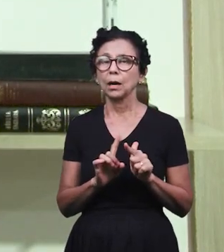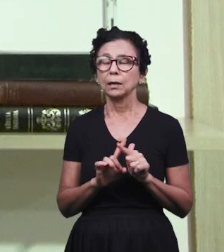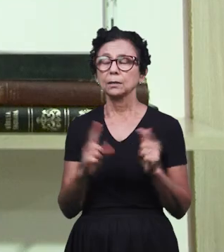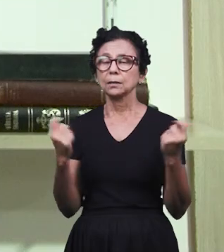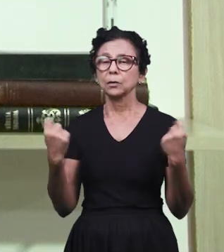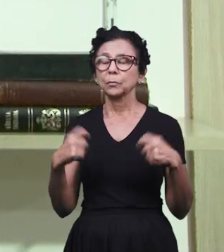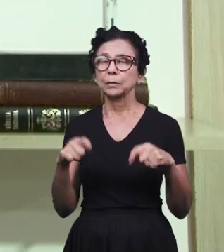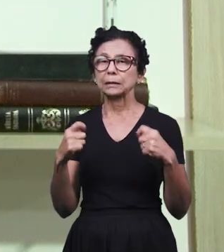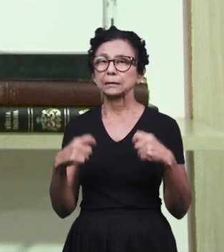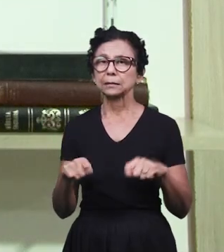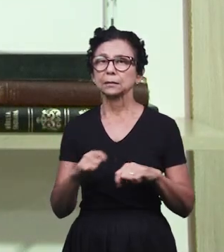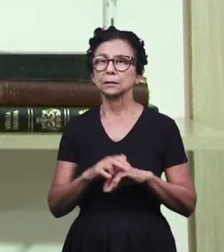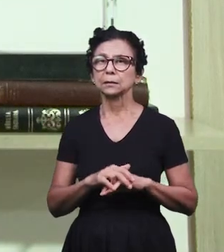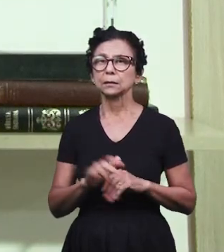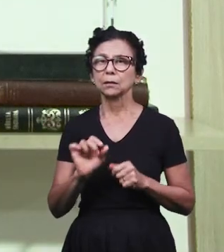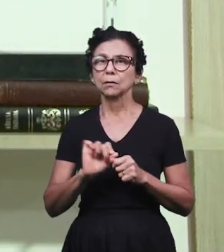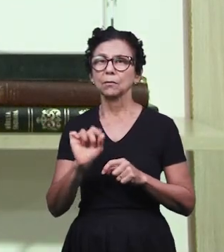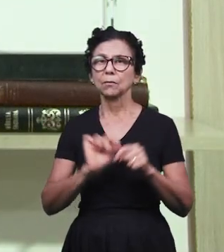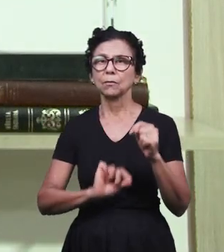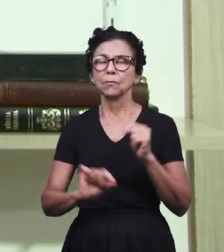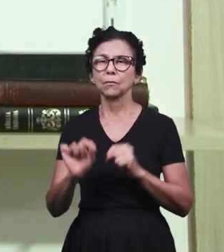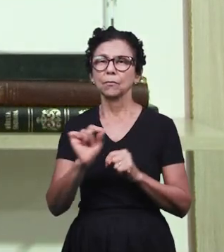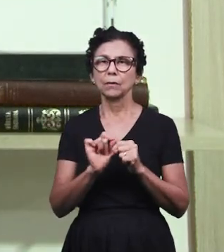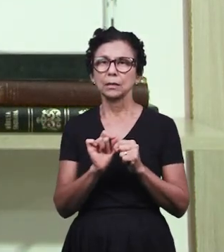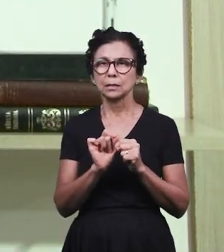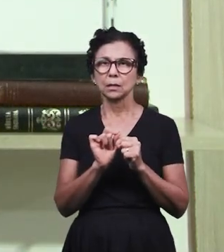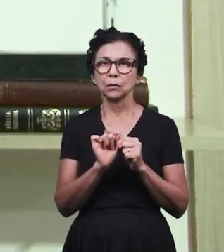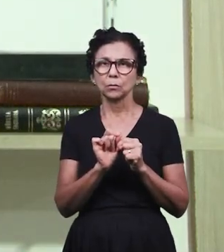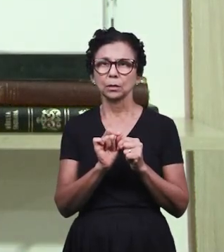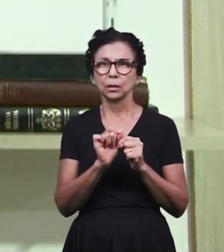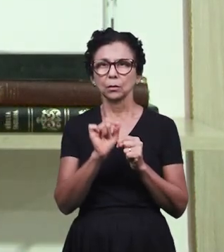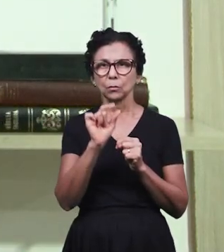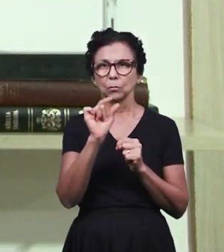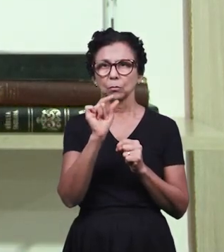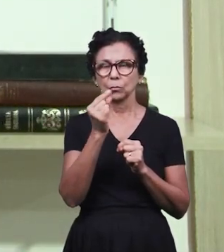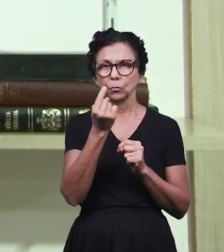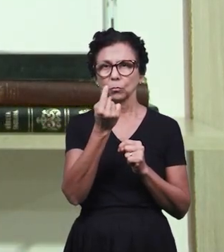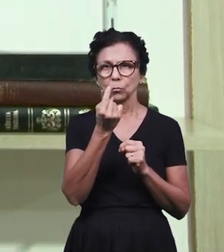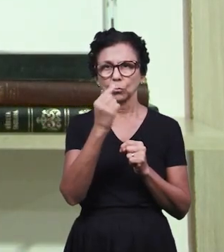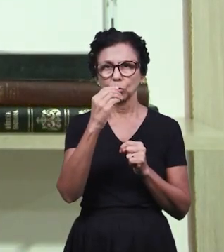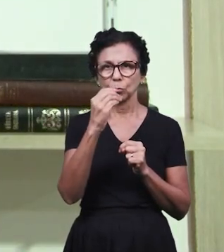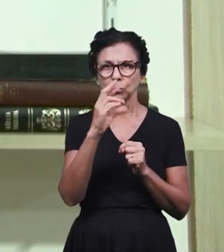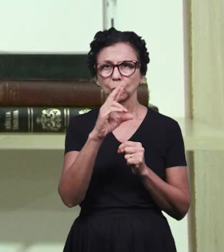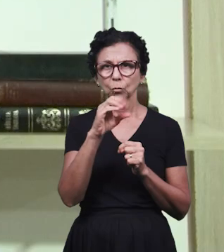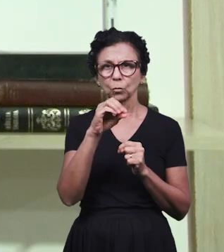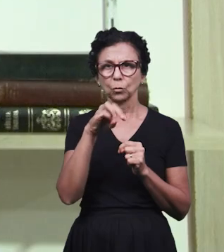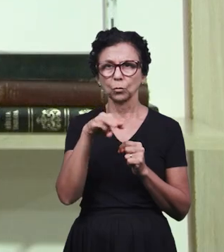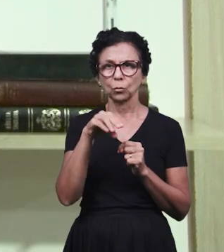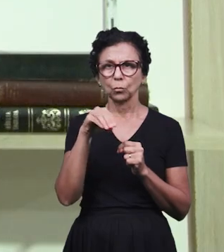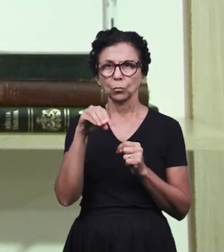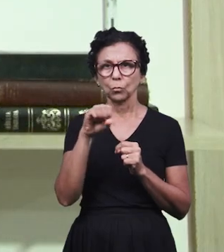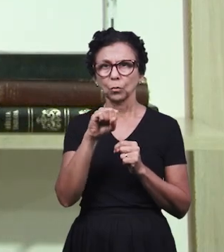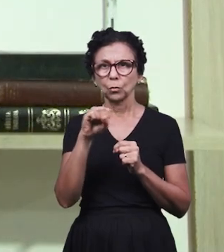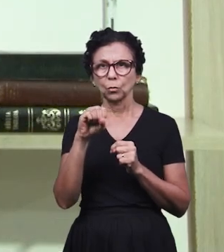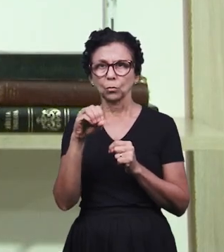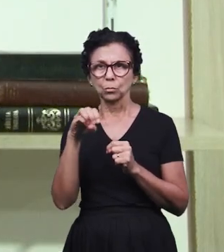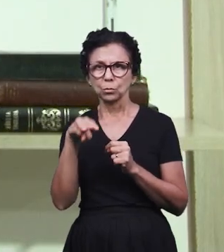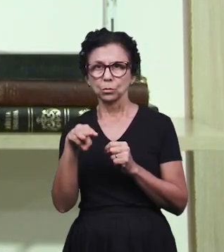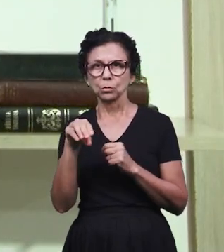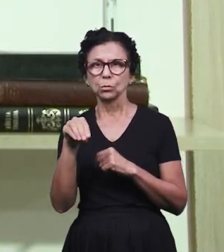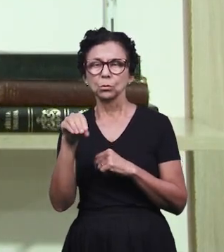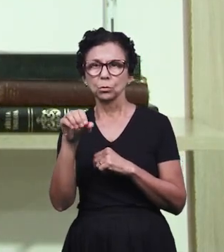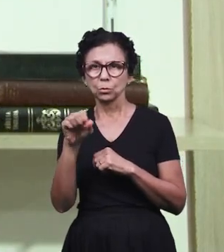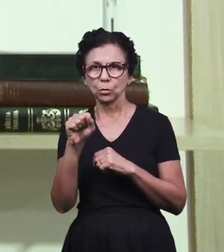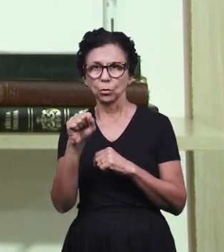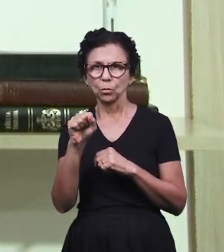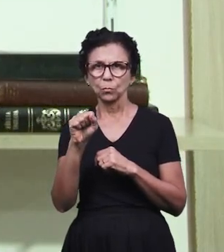cariótipo, com a presença de um cromossoma a mais no par 21. E desde esse momento, essas